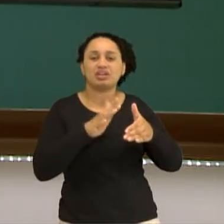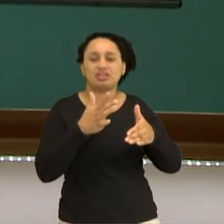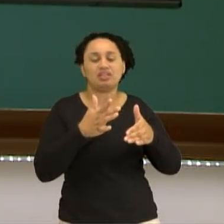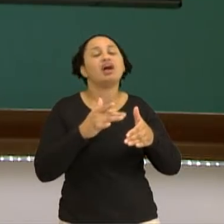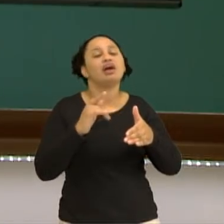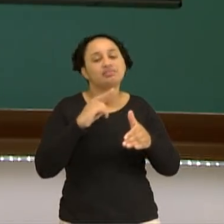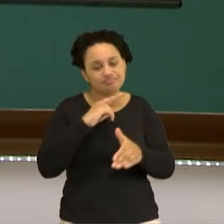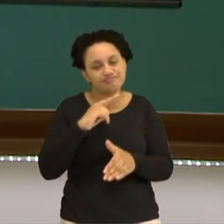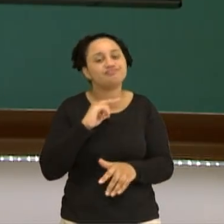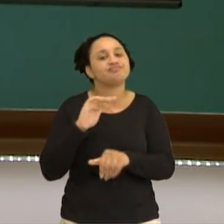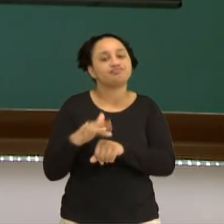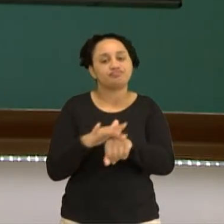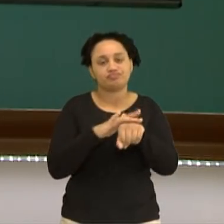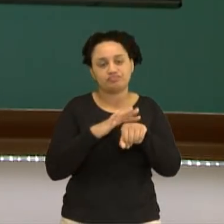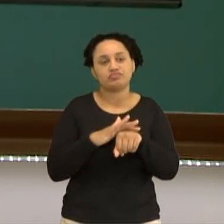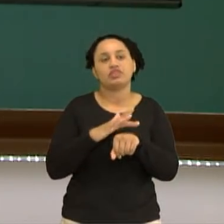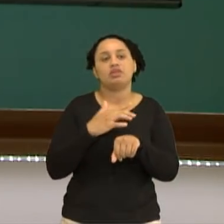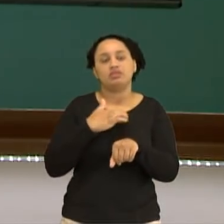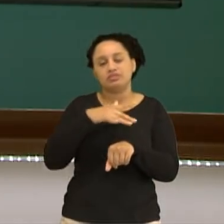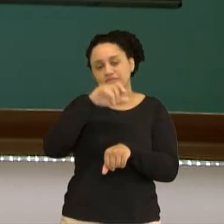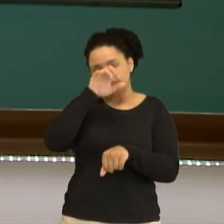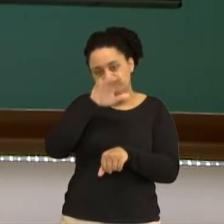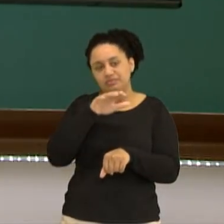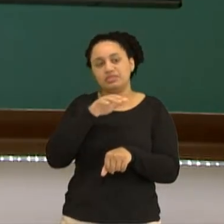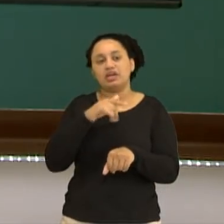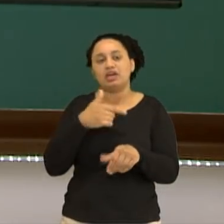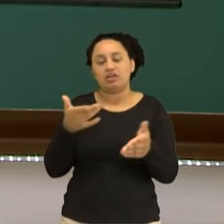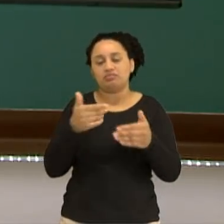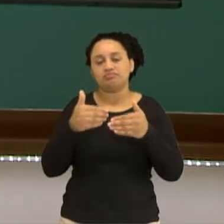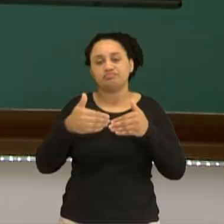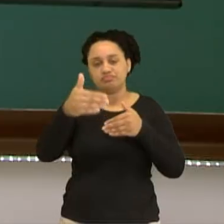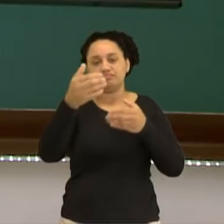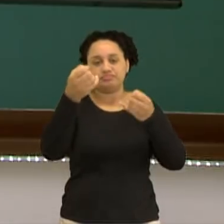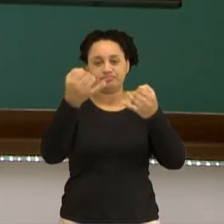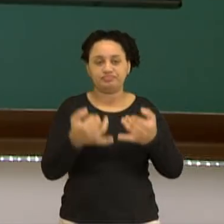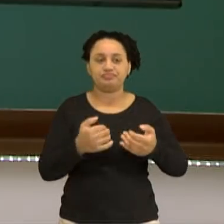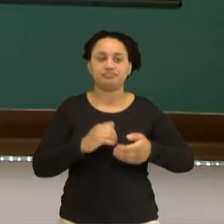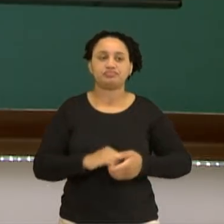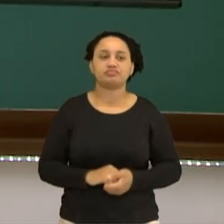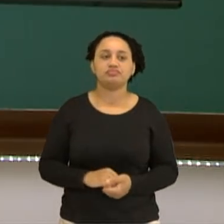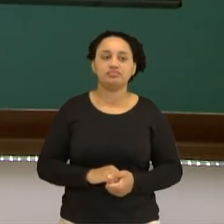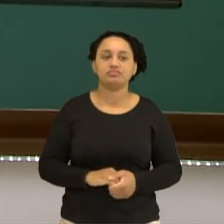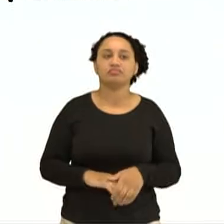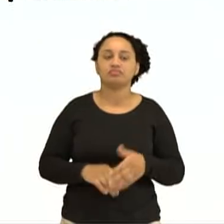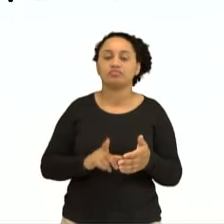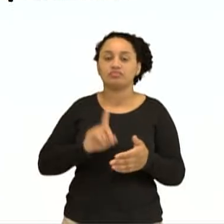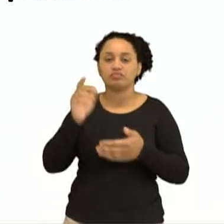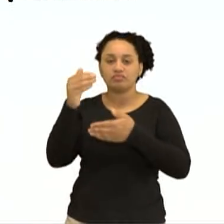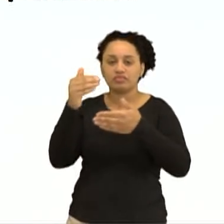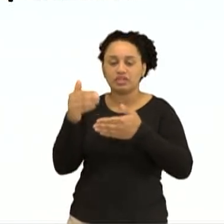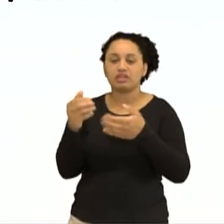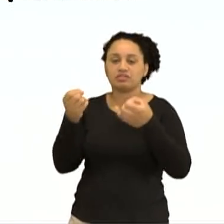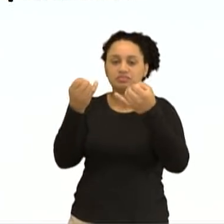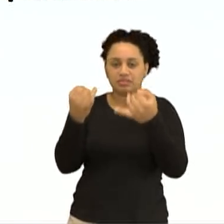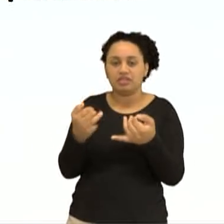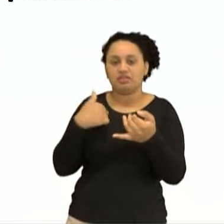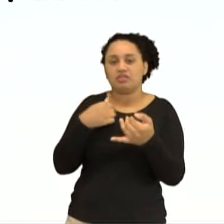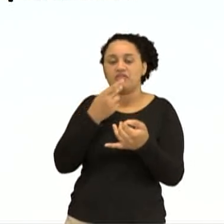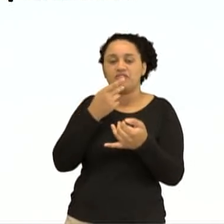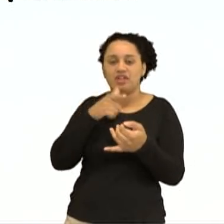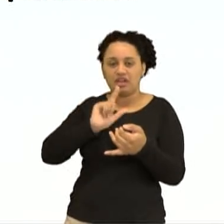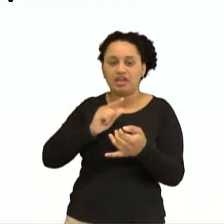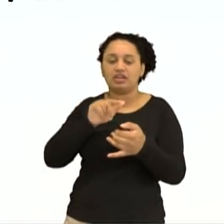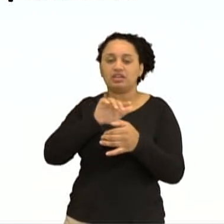das doenças respiratórias, doenças que nós vamos falar aí na frente, tá bom? Esse slide aqui eu falo um pouquinho sobre isso que eu acabei de citar, o